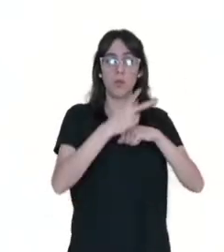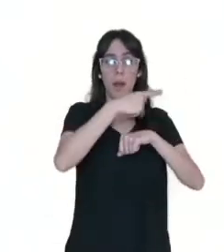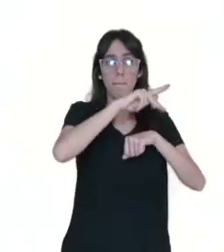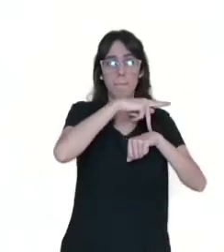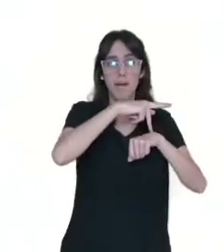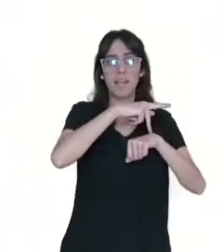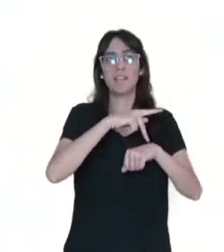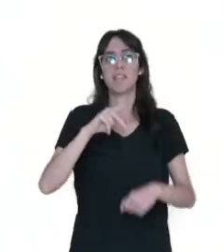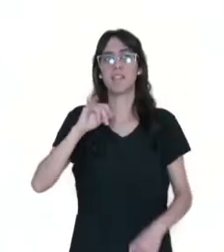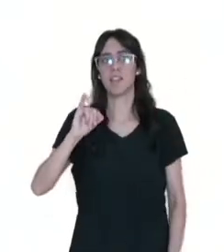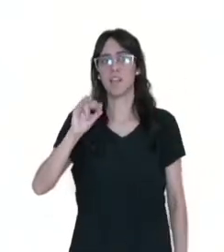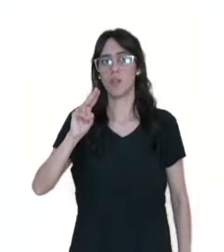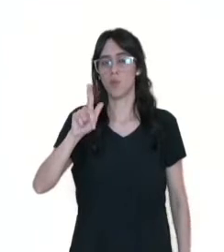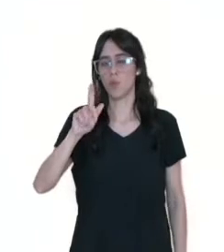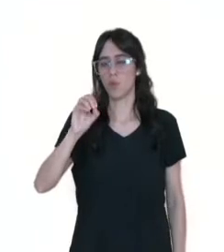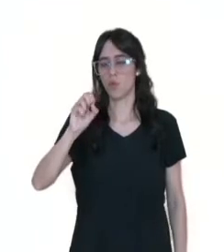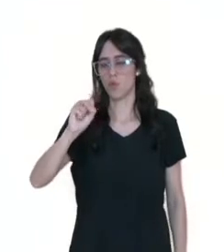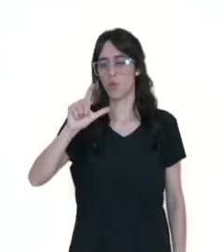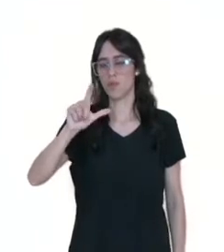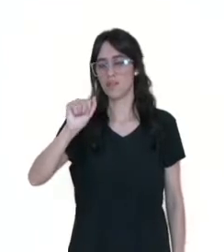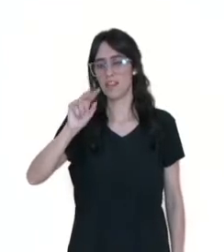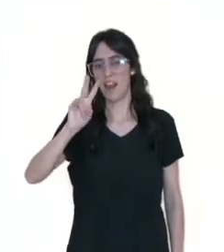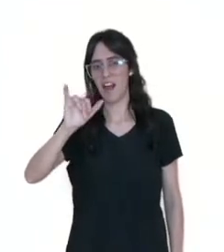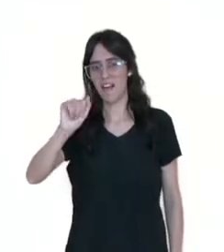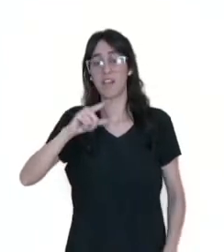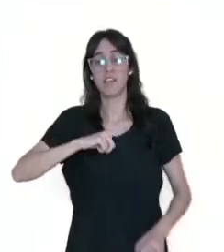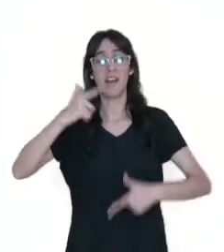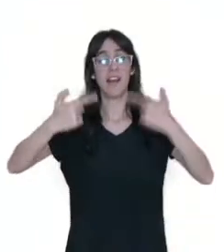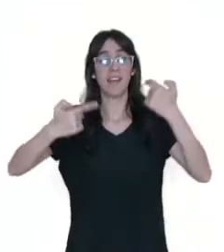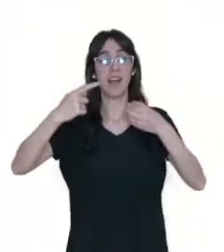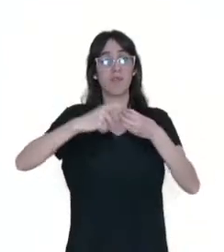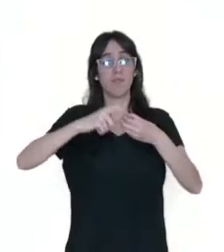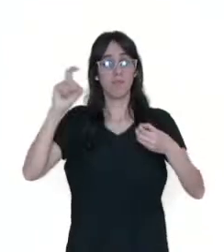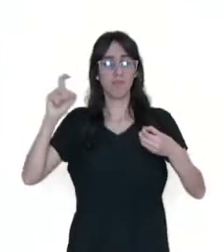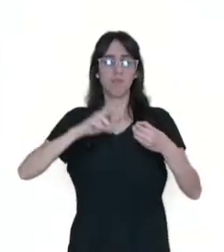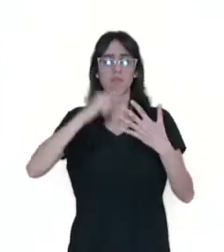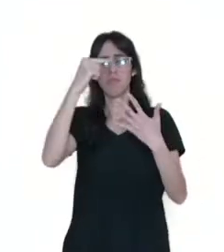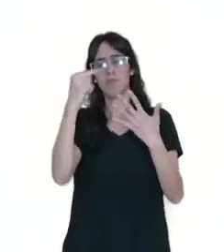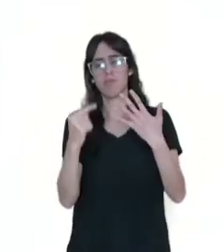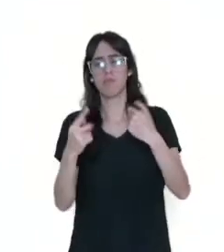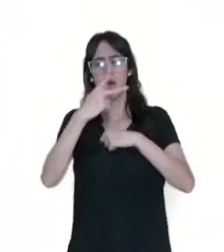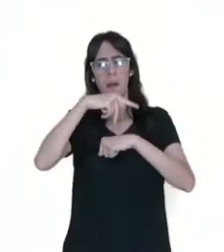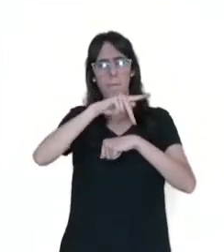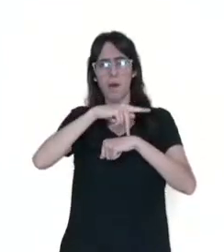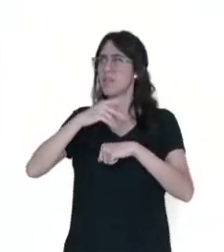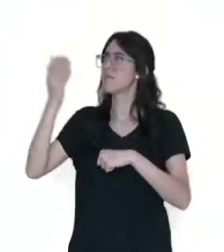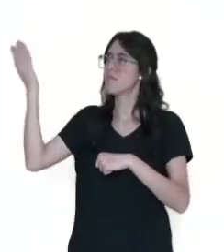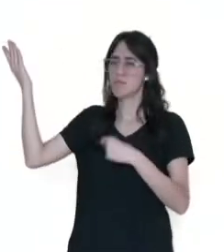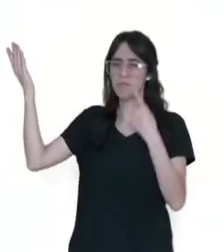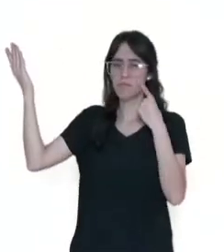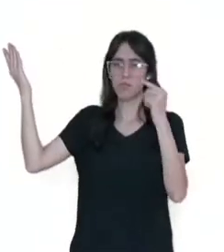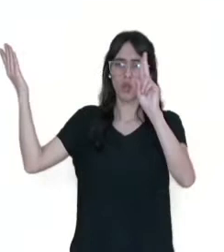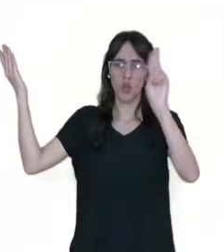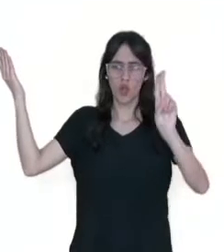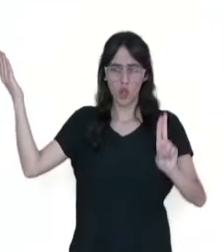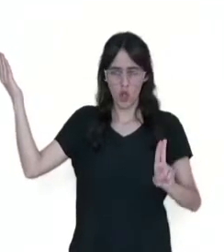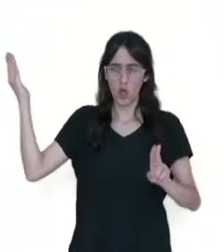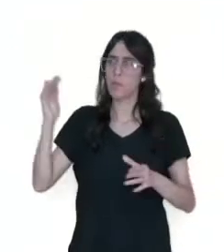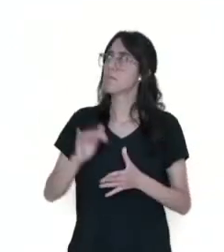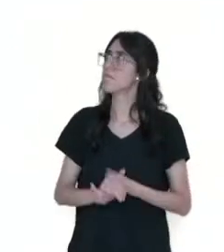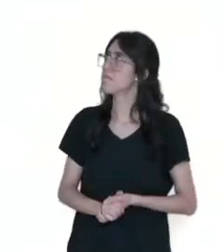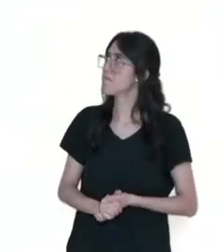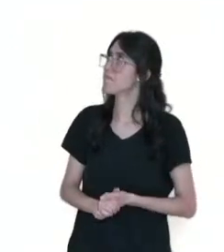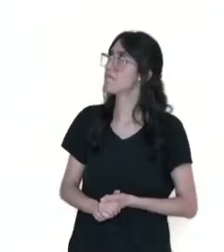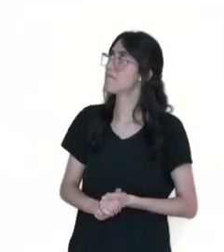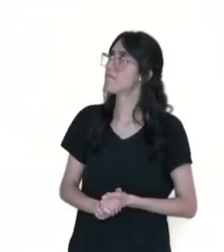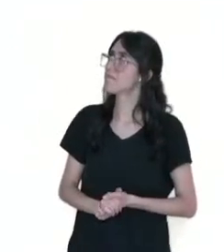foi mesclado com as guerras de independência da Eslovênia, da Sérvia, da Croácia, da Bósnia-Herzegovina,